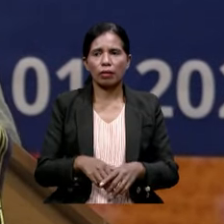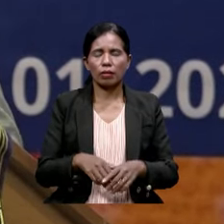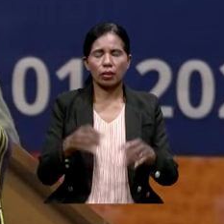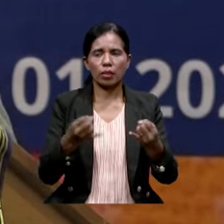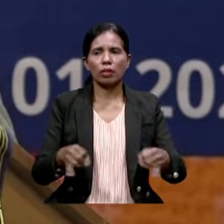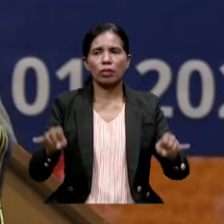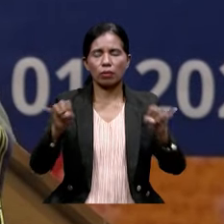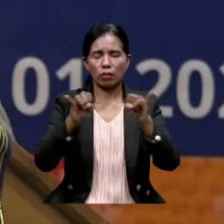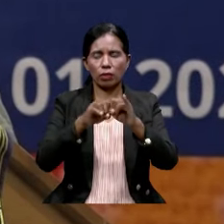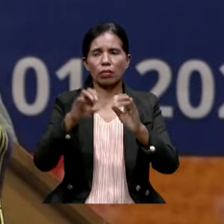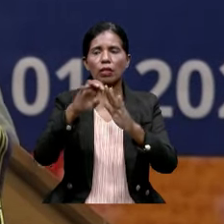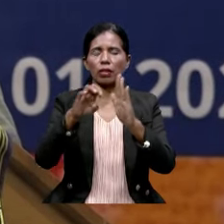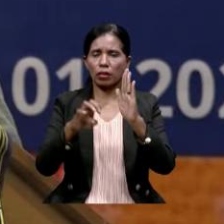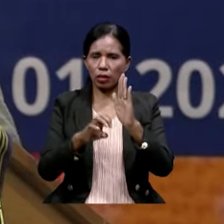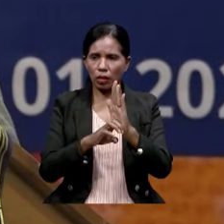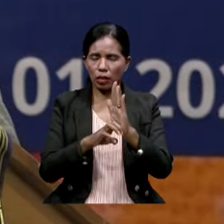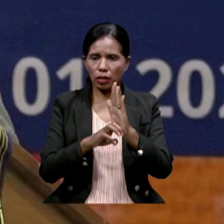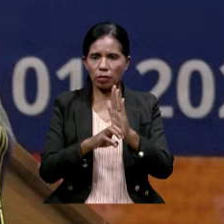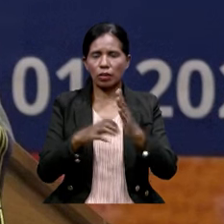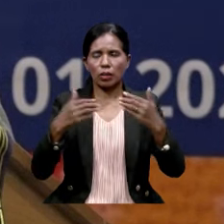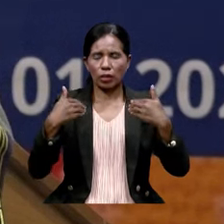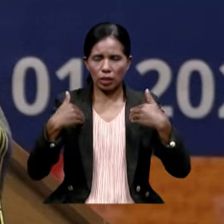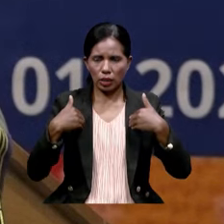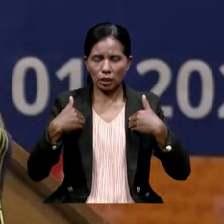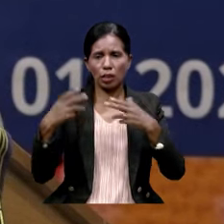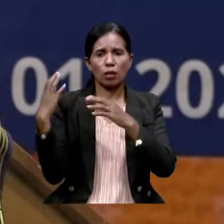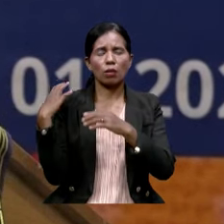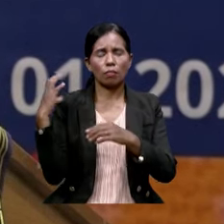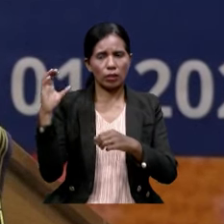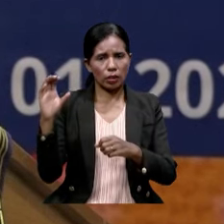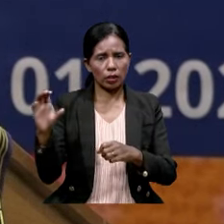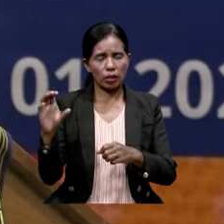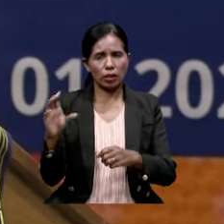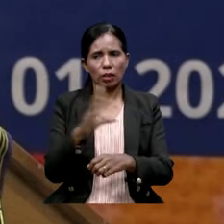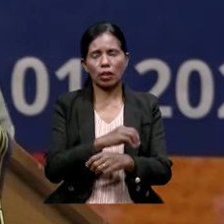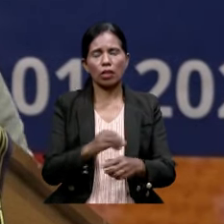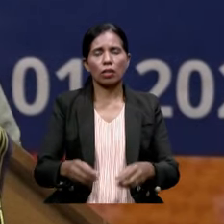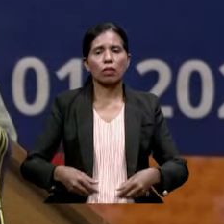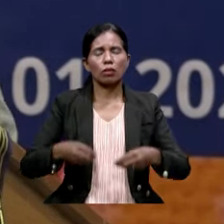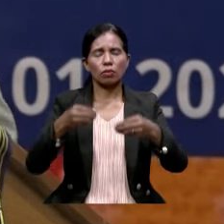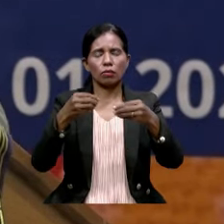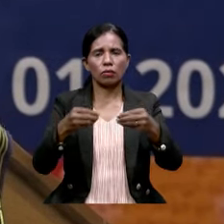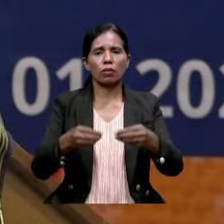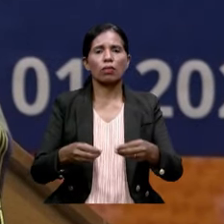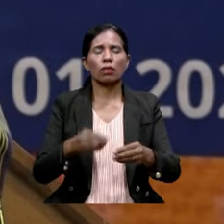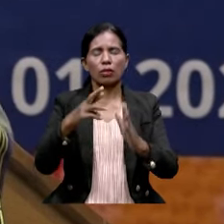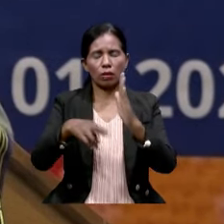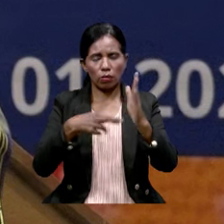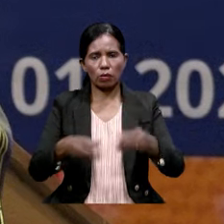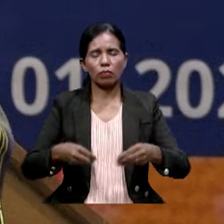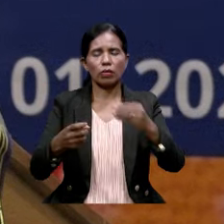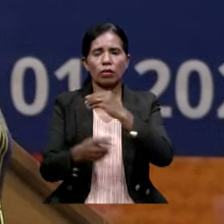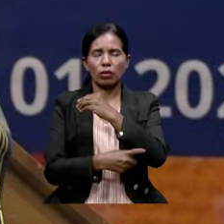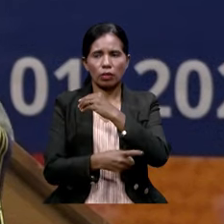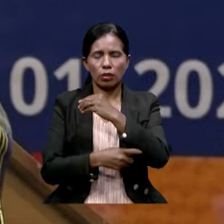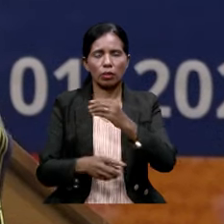instituição do Estado na BIE, e a competência a tu regula, não impõe disciplina para profissões ira. Conselho de